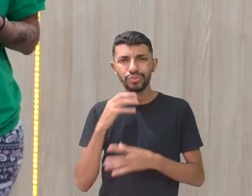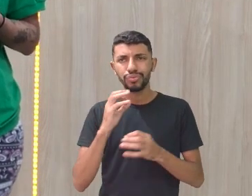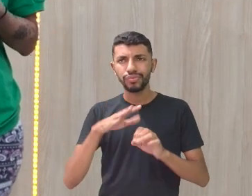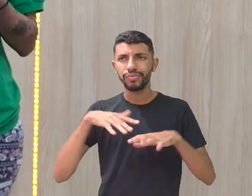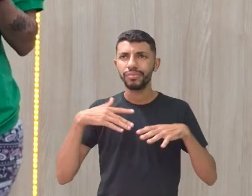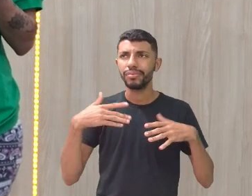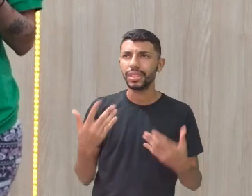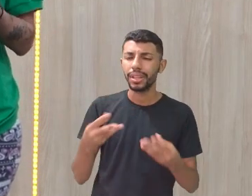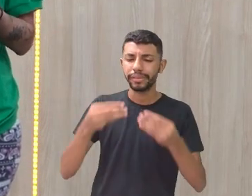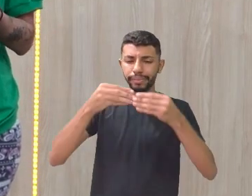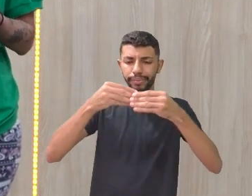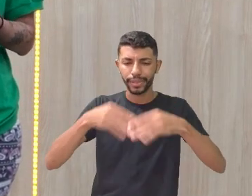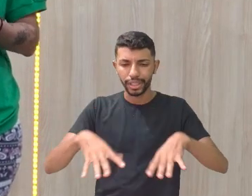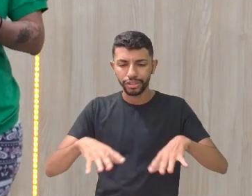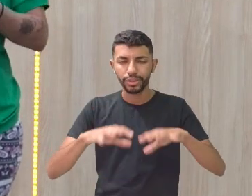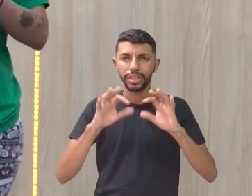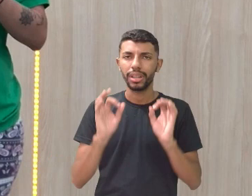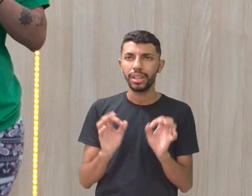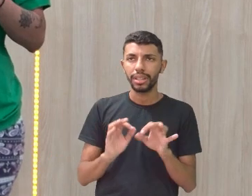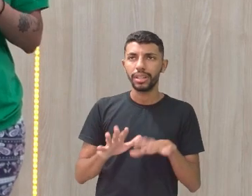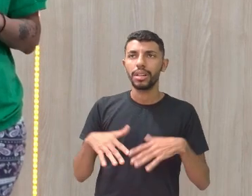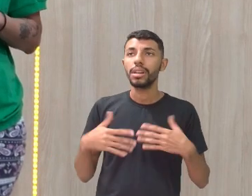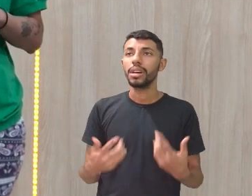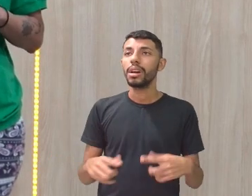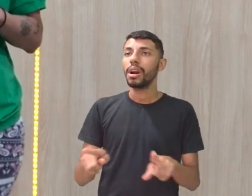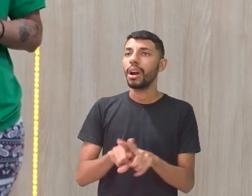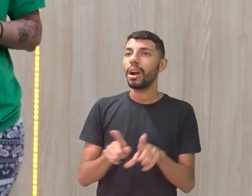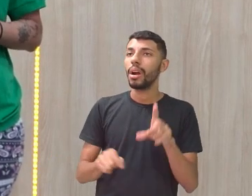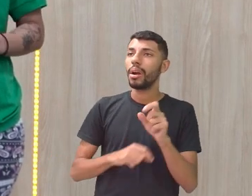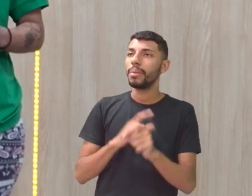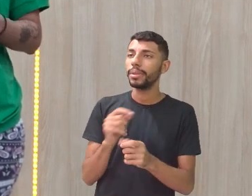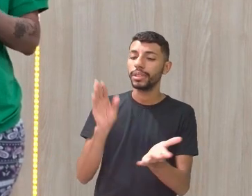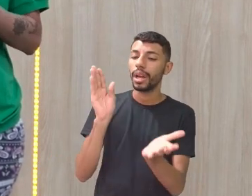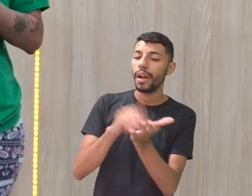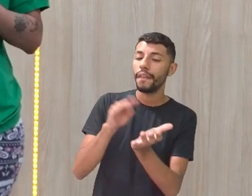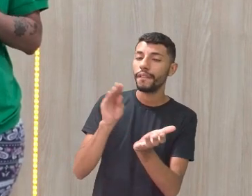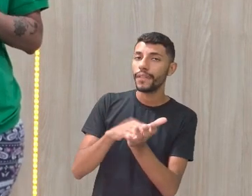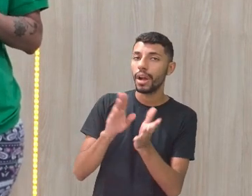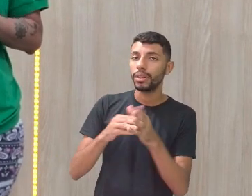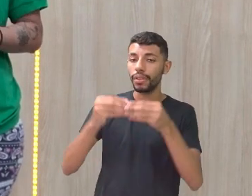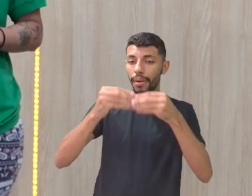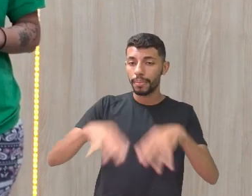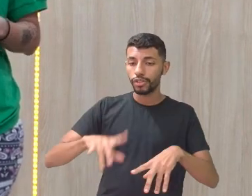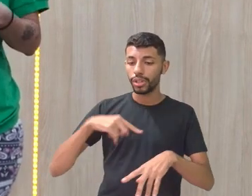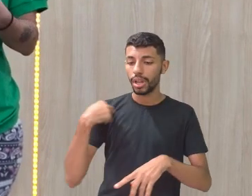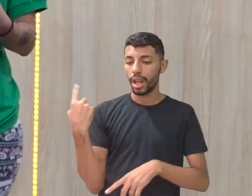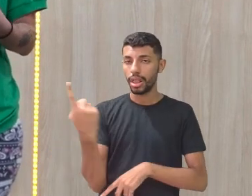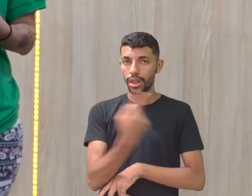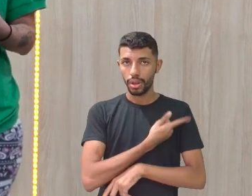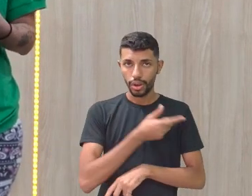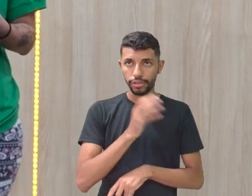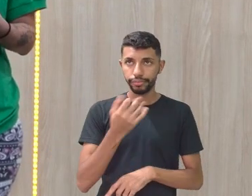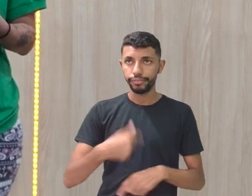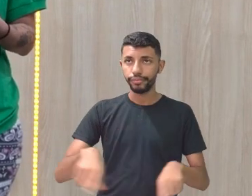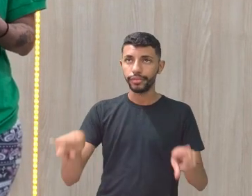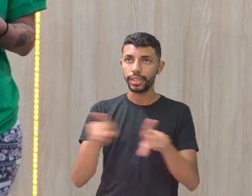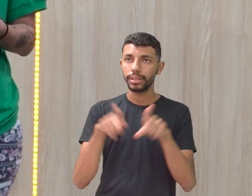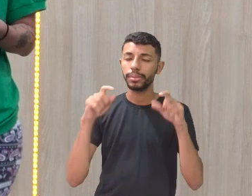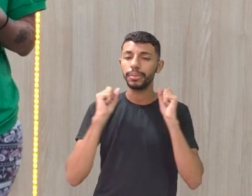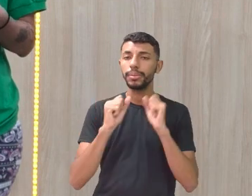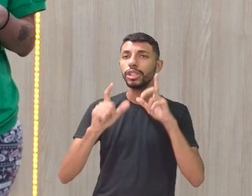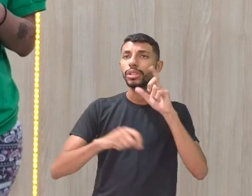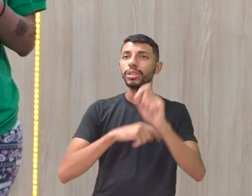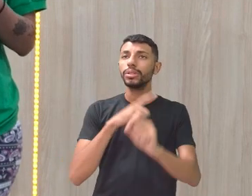acaba prejudicando. Além da escassez que vai, né, atingir a nós mesmos, a gente pode também